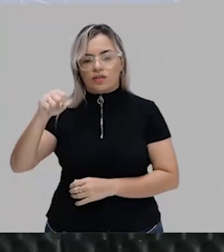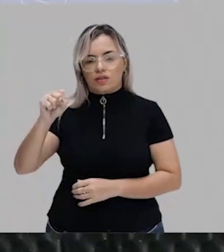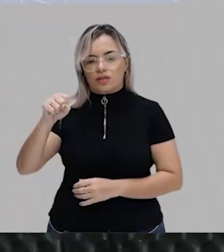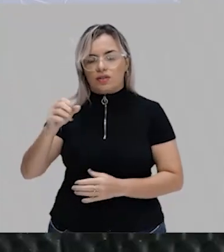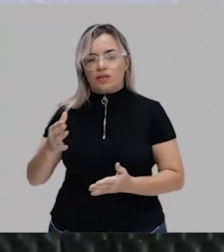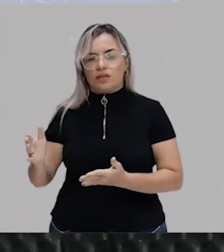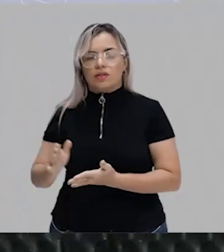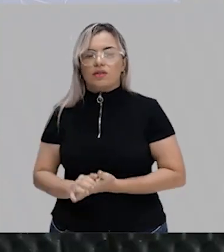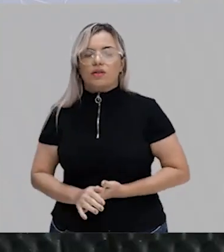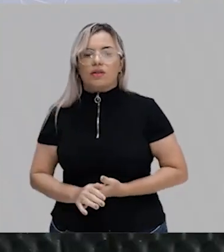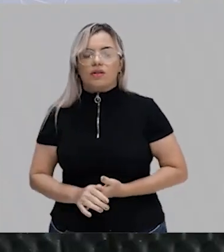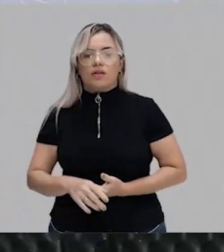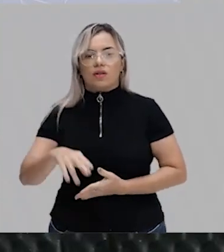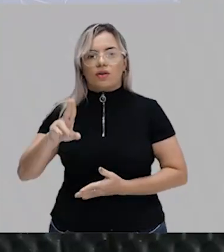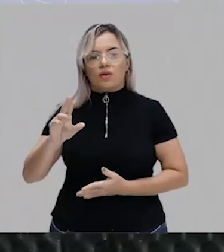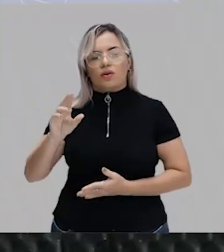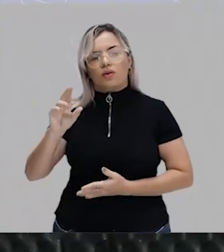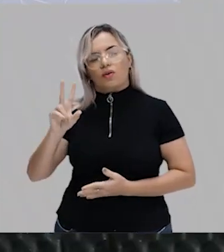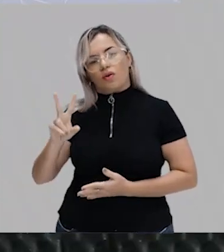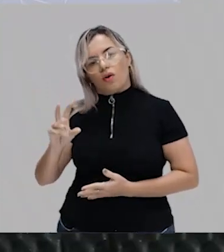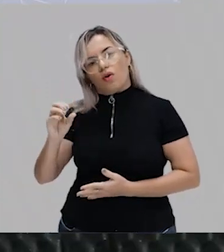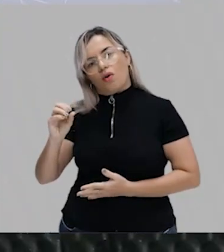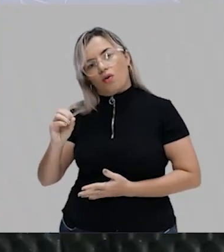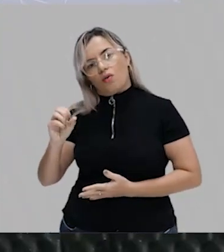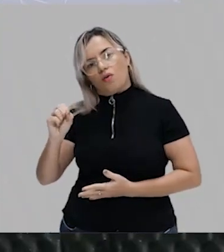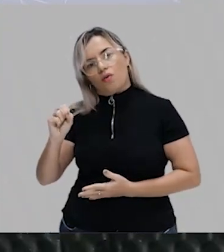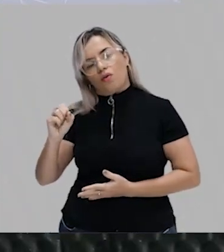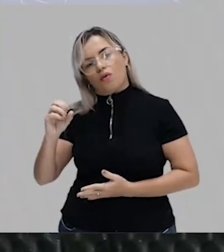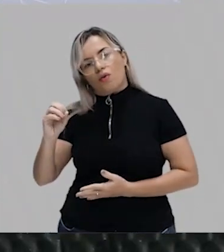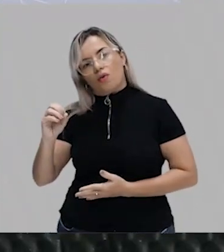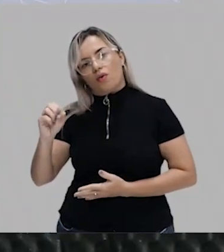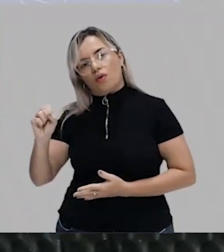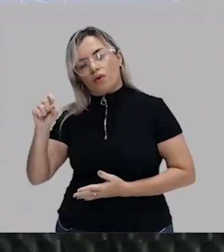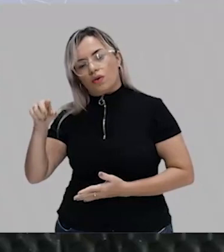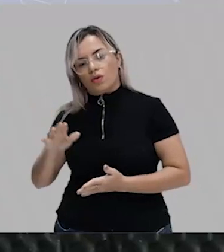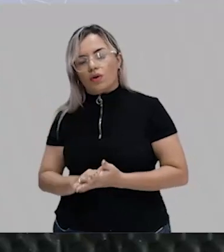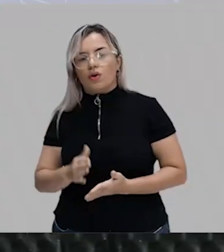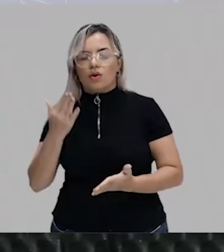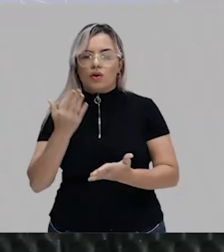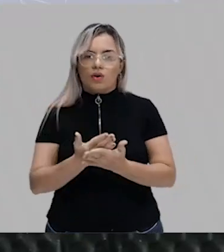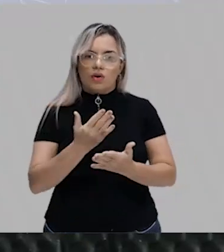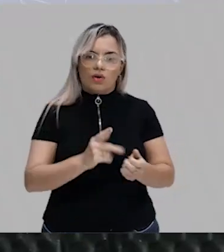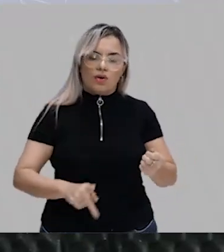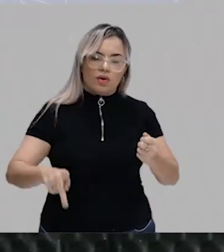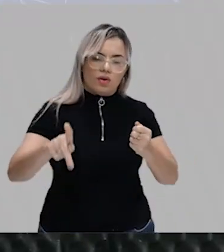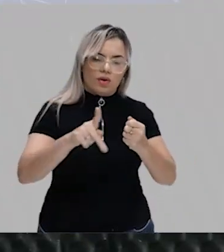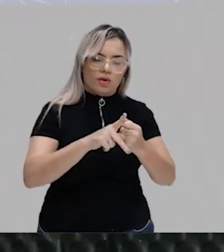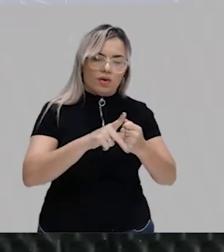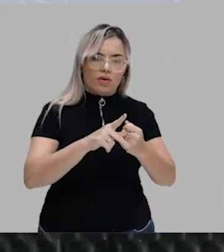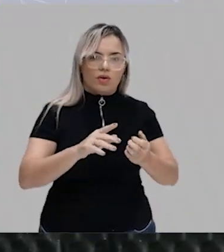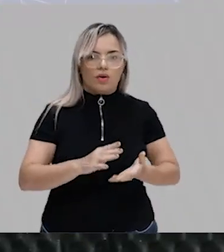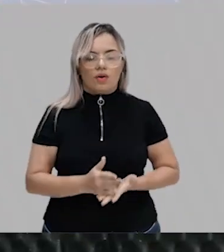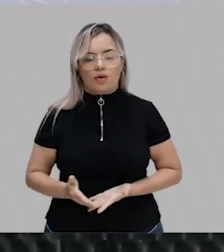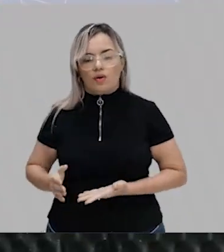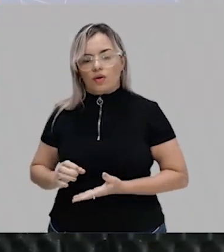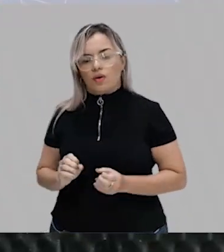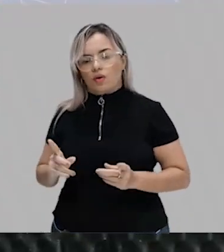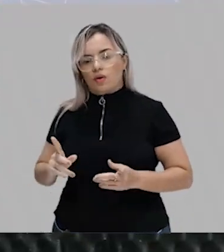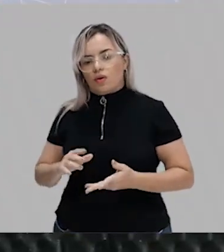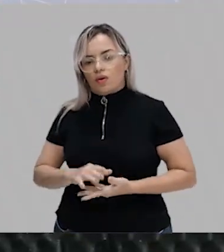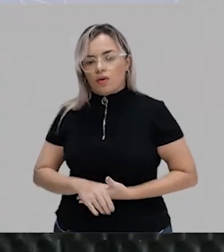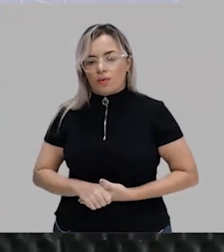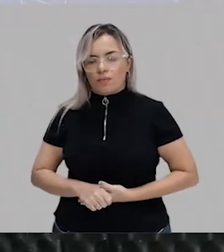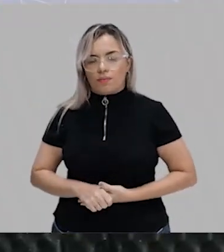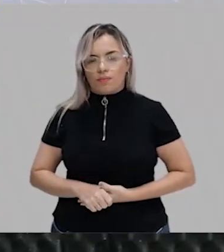ouve mais o vos, que é aquele estudo do pronome que nós fizemos sobre o pronome voseu, tá?